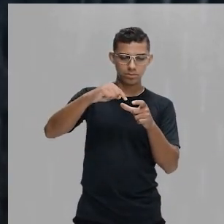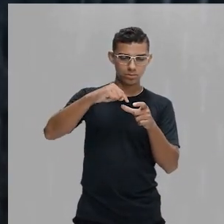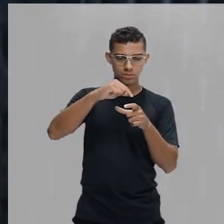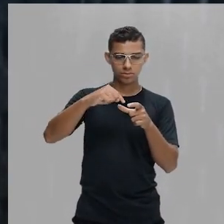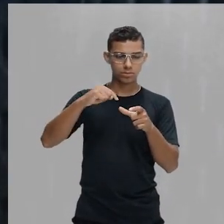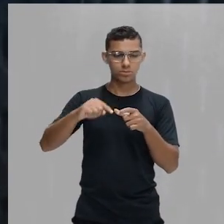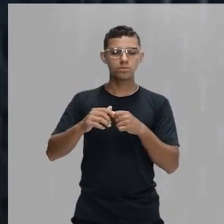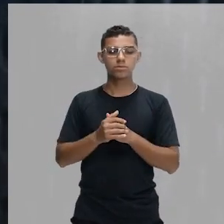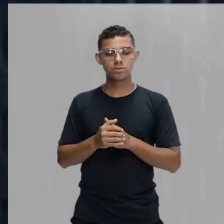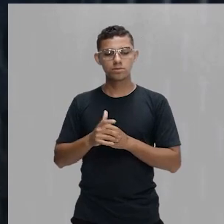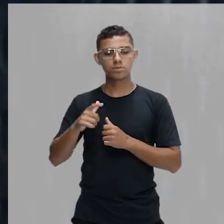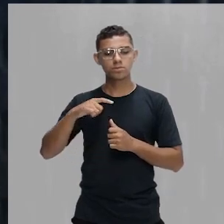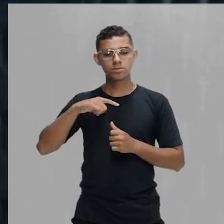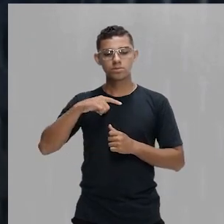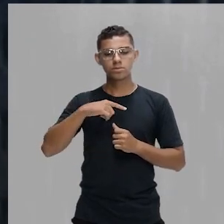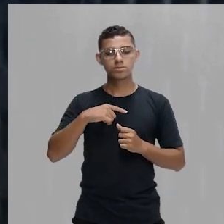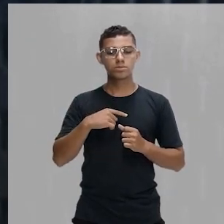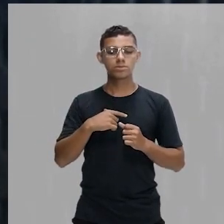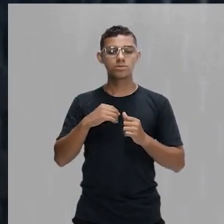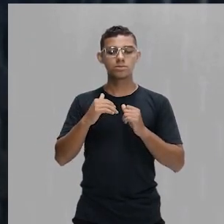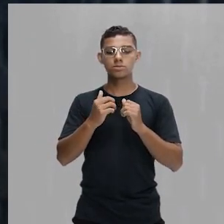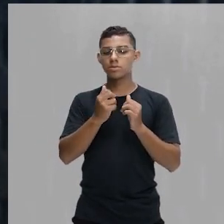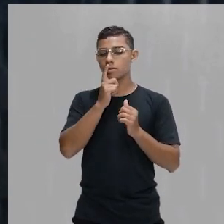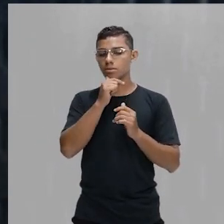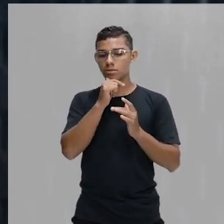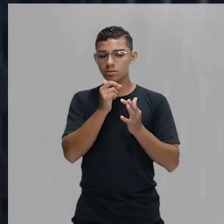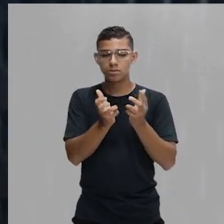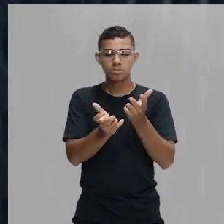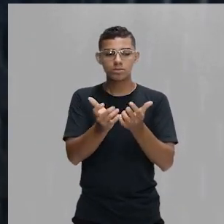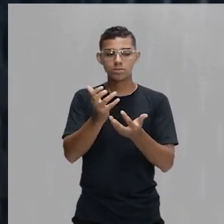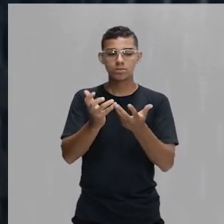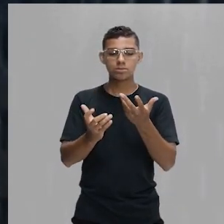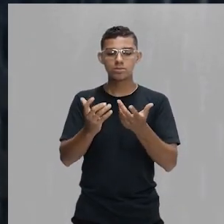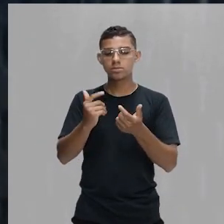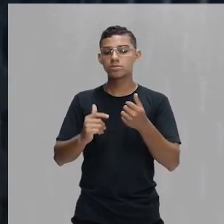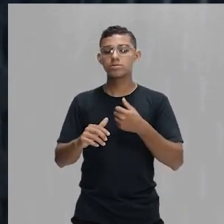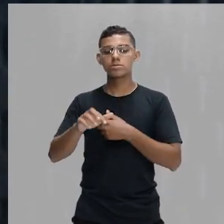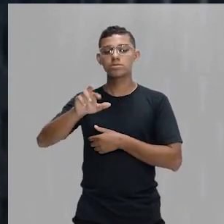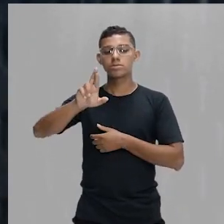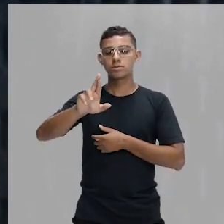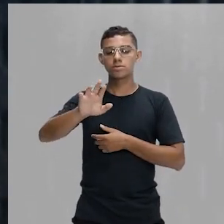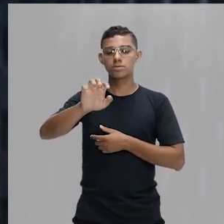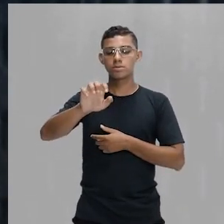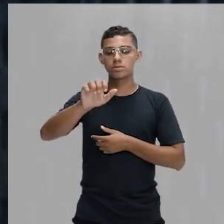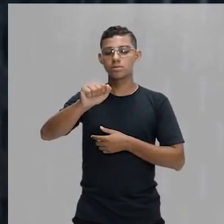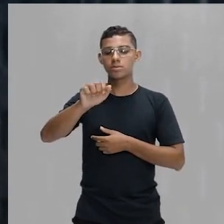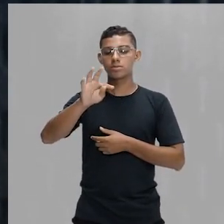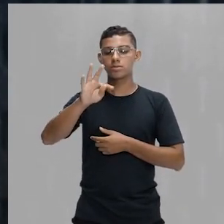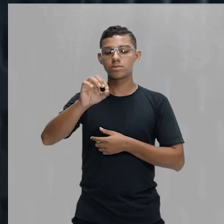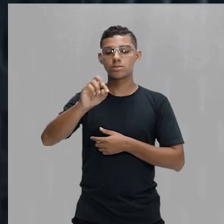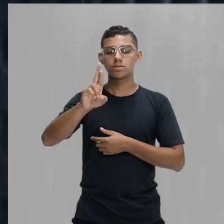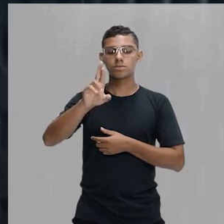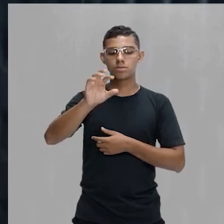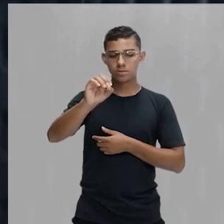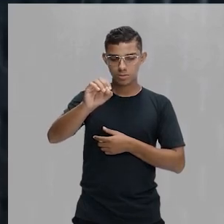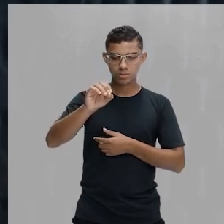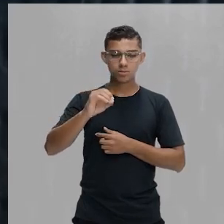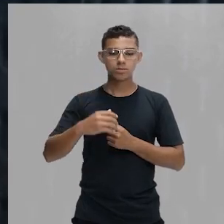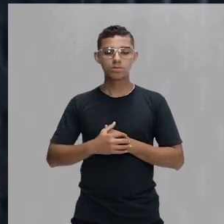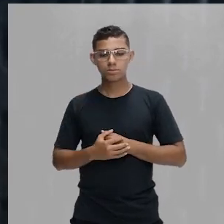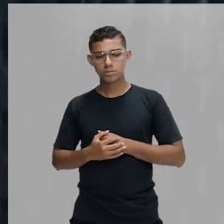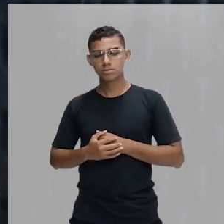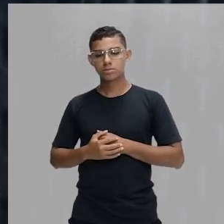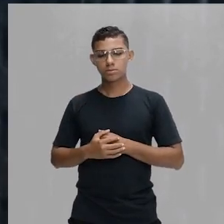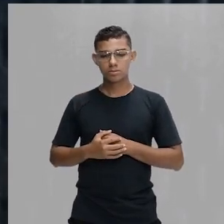do elemento combustível aquece a água que passa pelo reator, ó, a palavra aquece a água